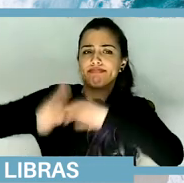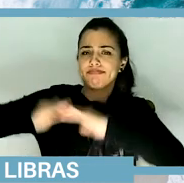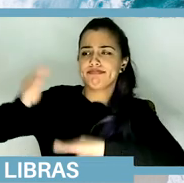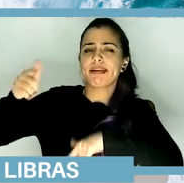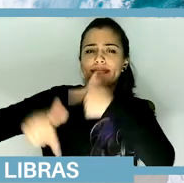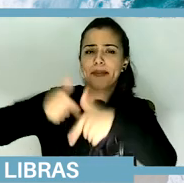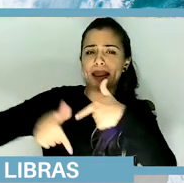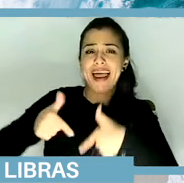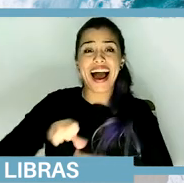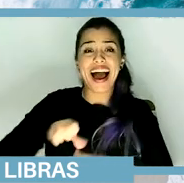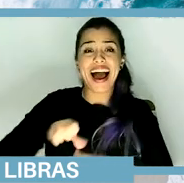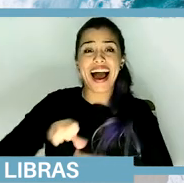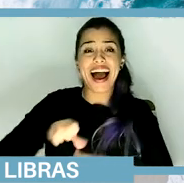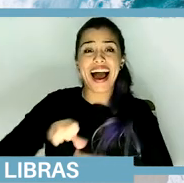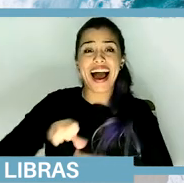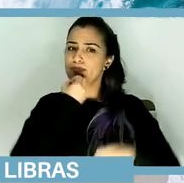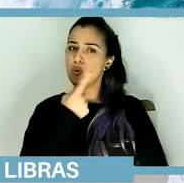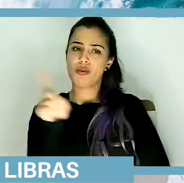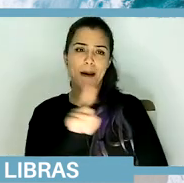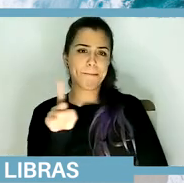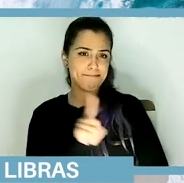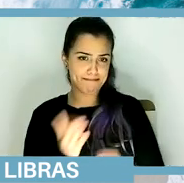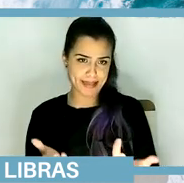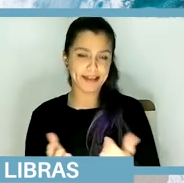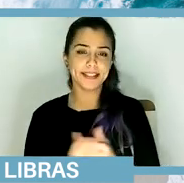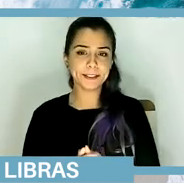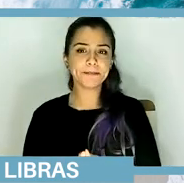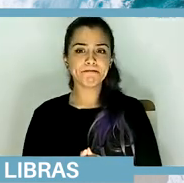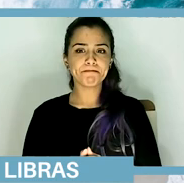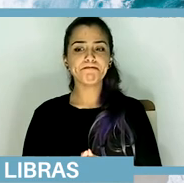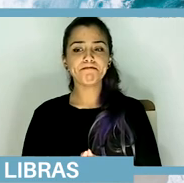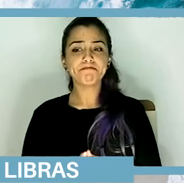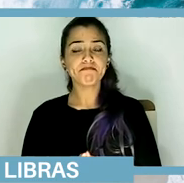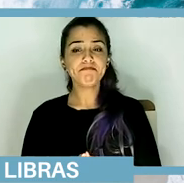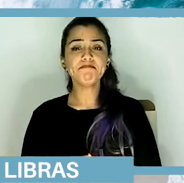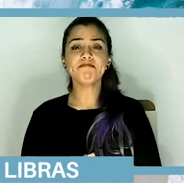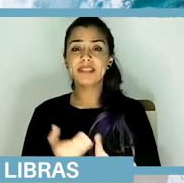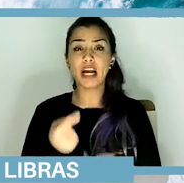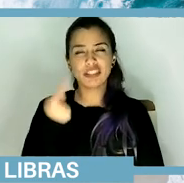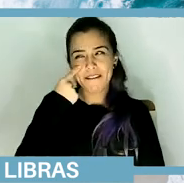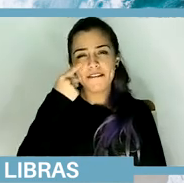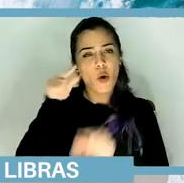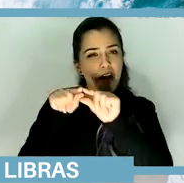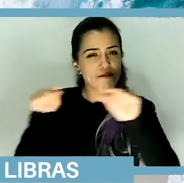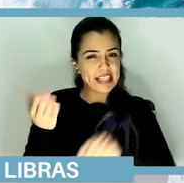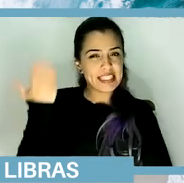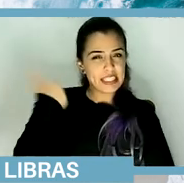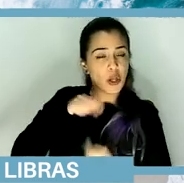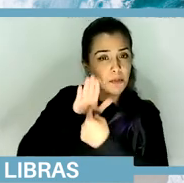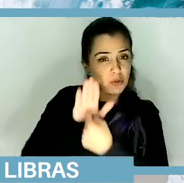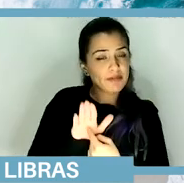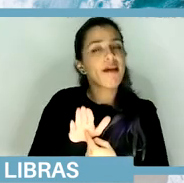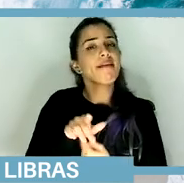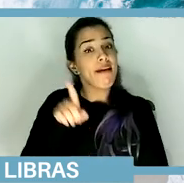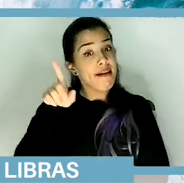primeira coisa é isso também vi aqui na fala anterior não é palestrante contando o análise também isso é super comum a gente começa a